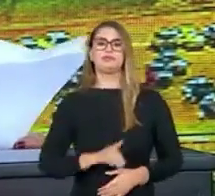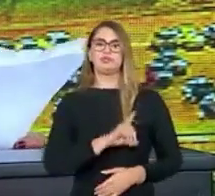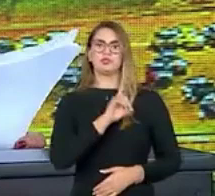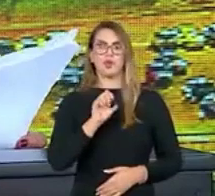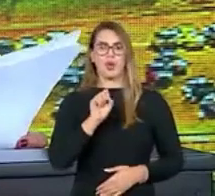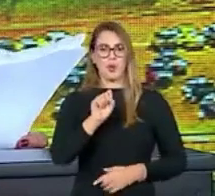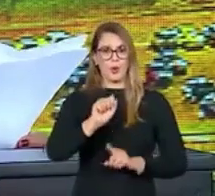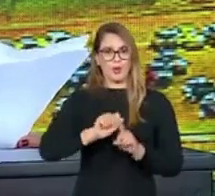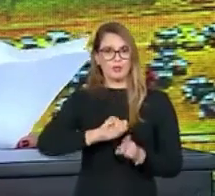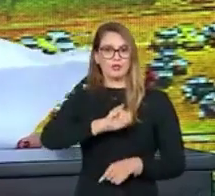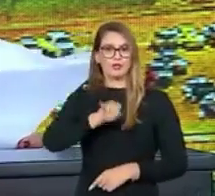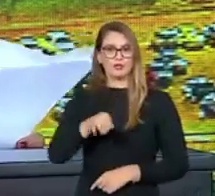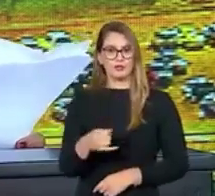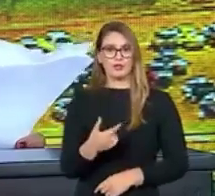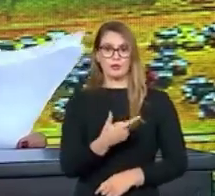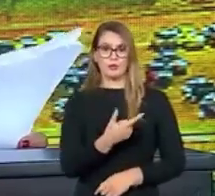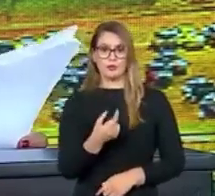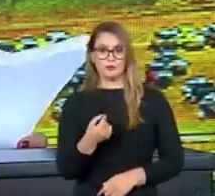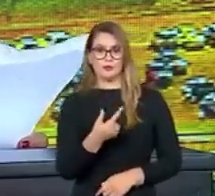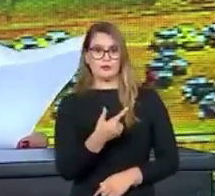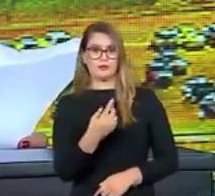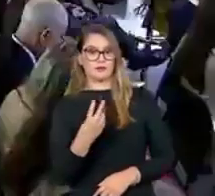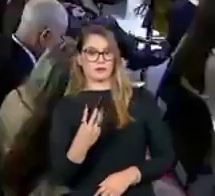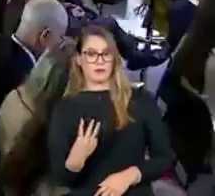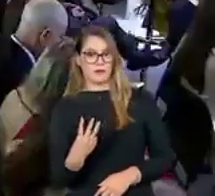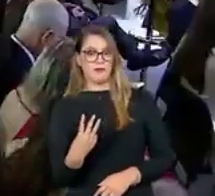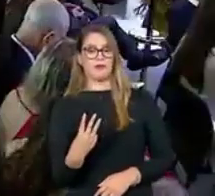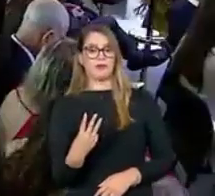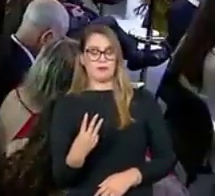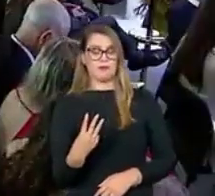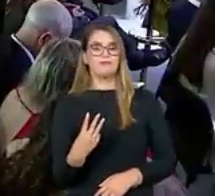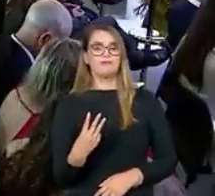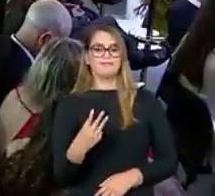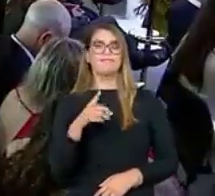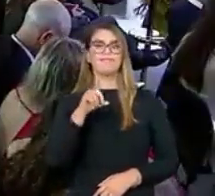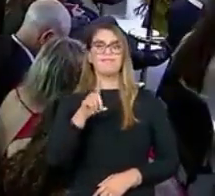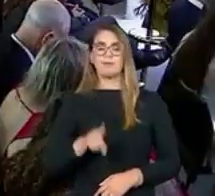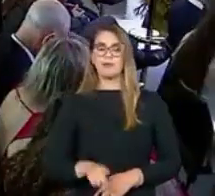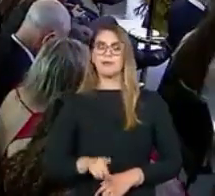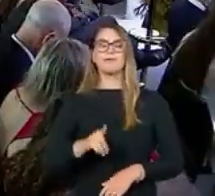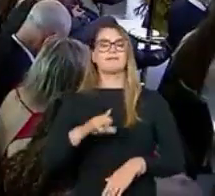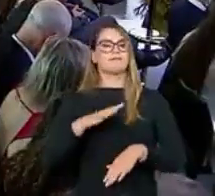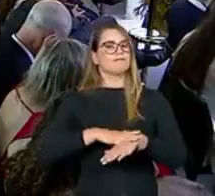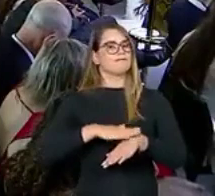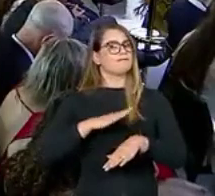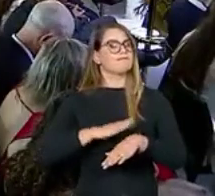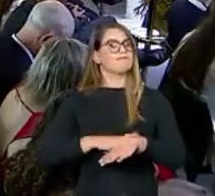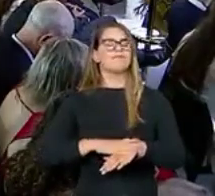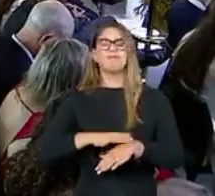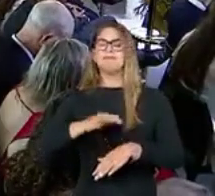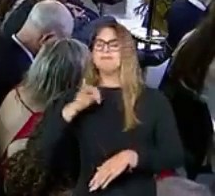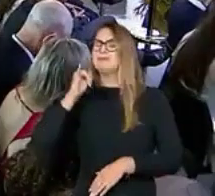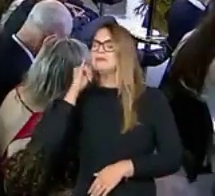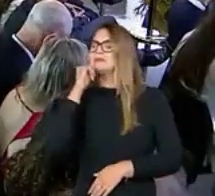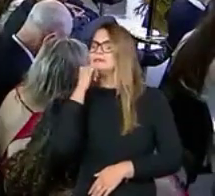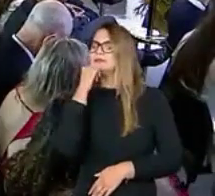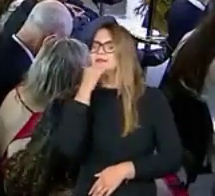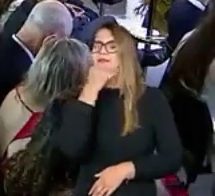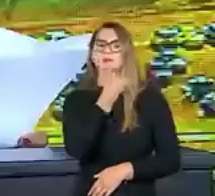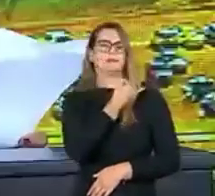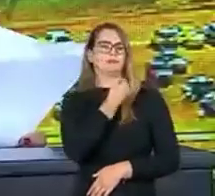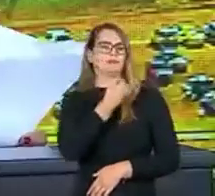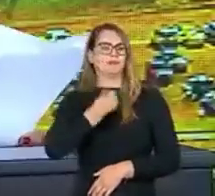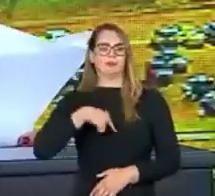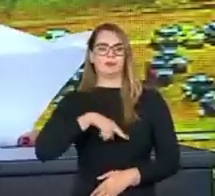O 8 de janeiro de 2023 foi uma das páginas mais infelizes da